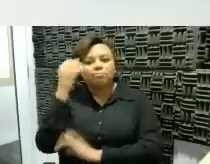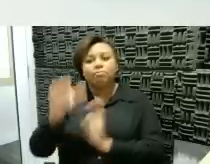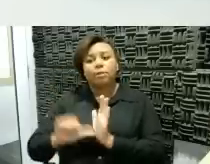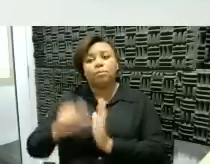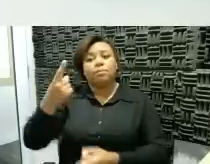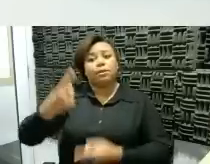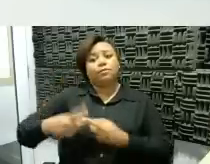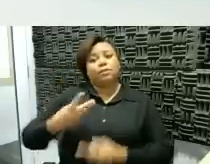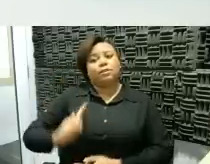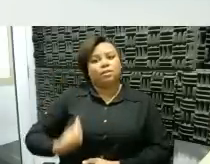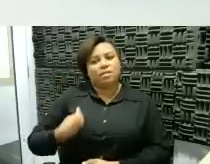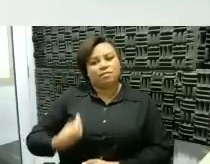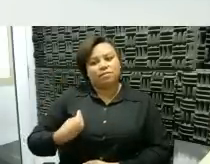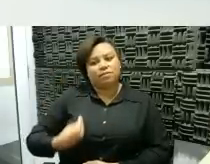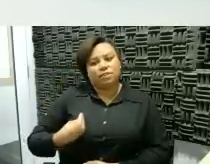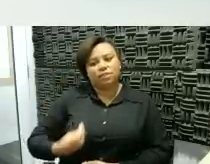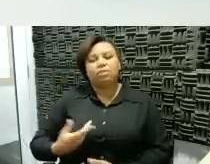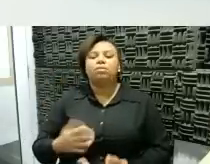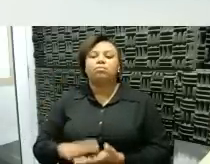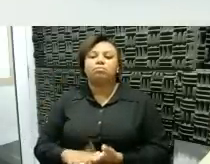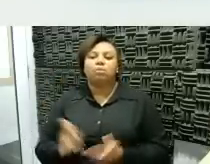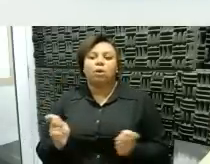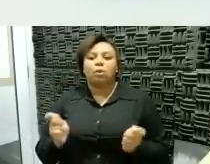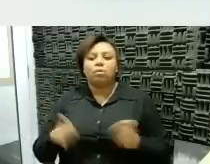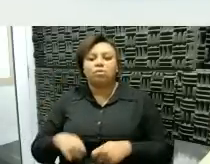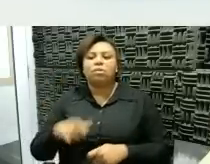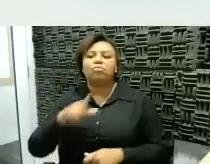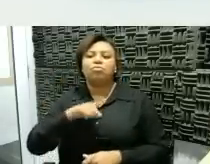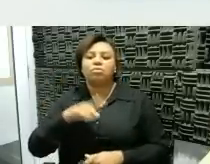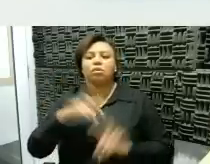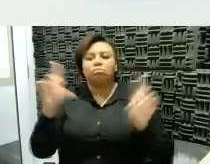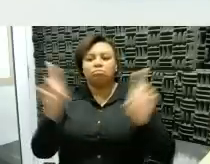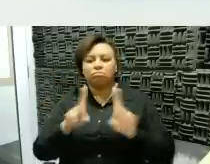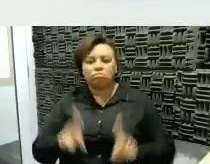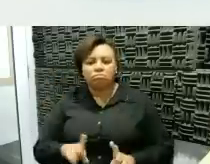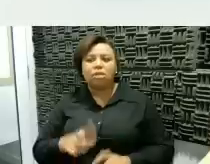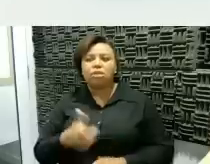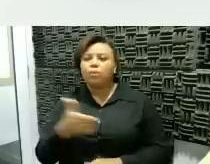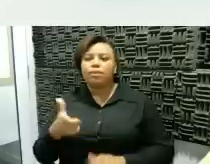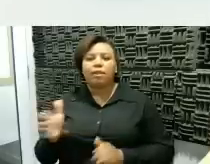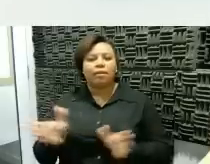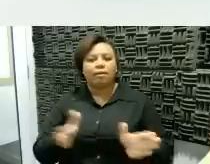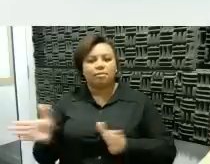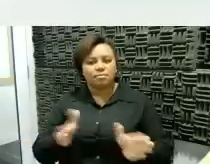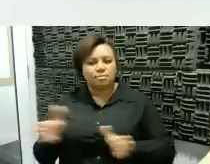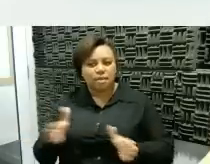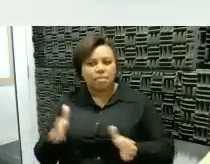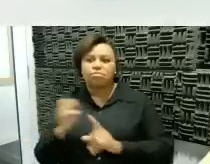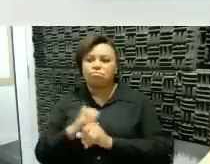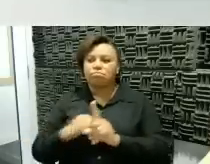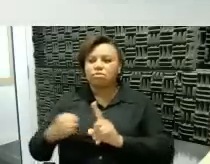uma uma uma condição de ter uma deficiência ou seja de não ter acesso né à sociedade em sua